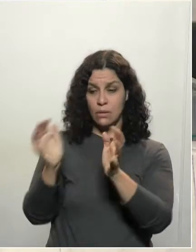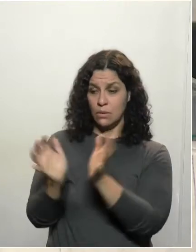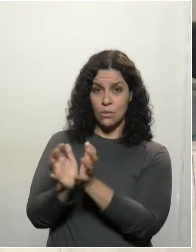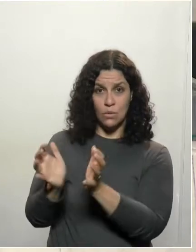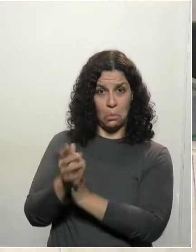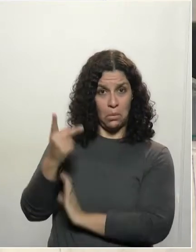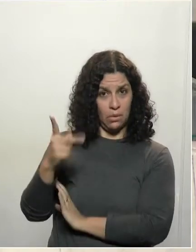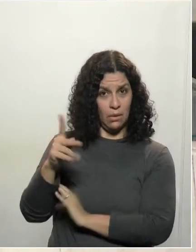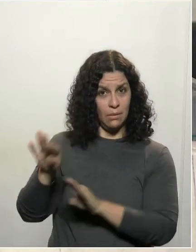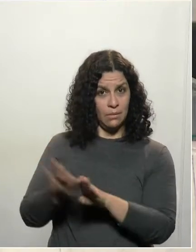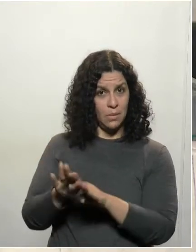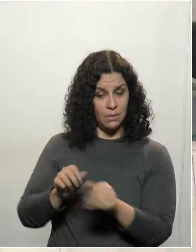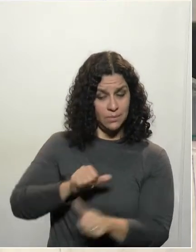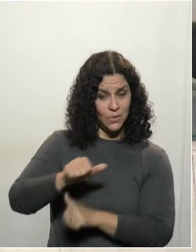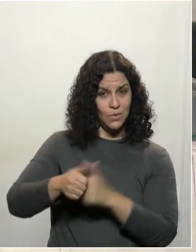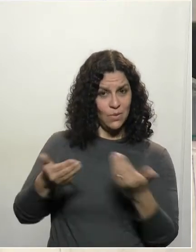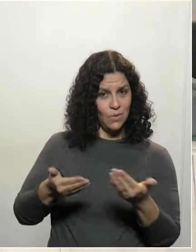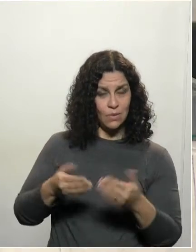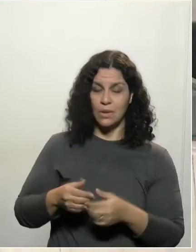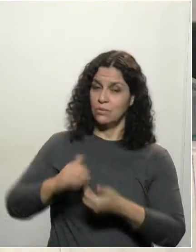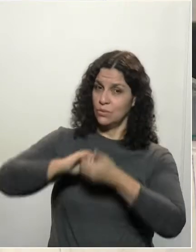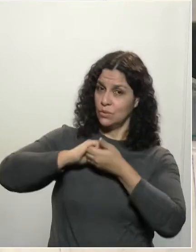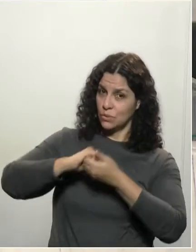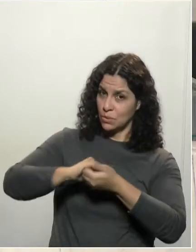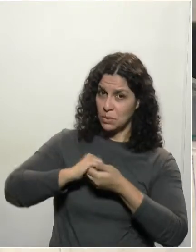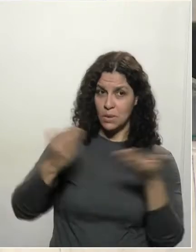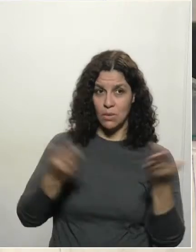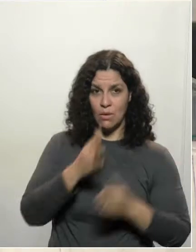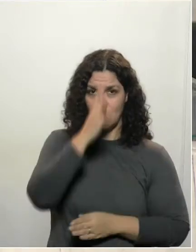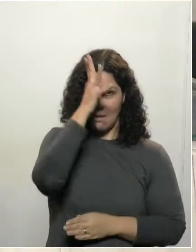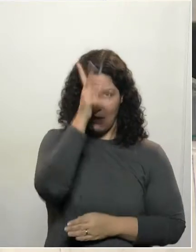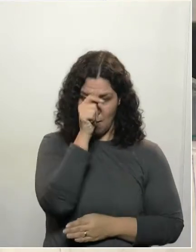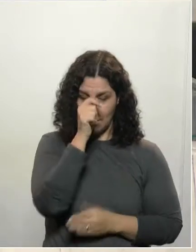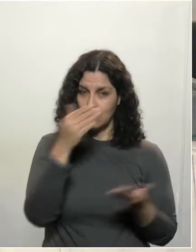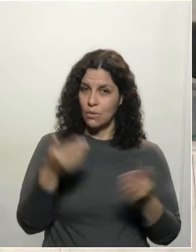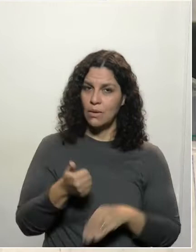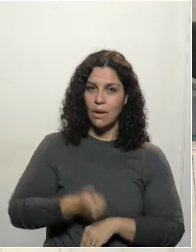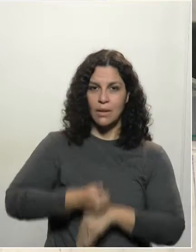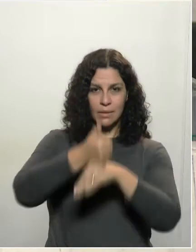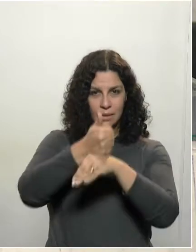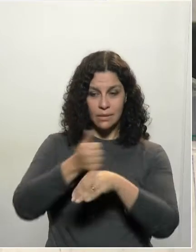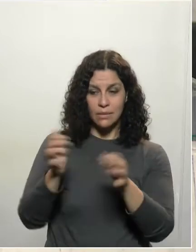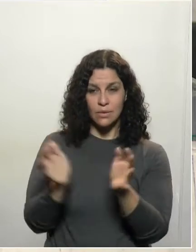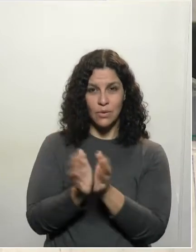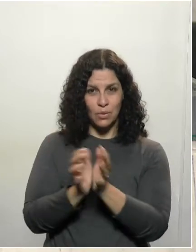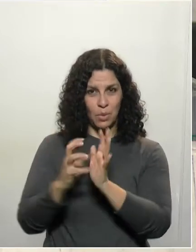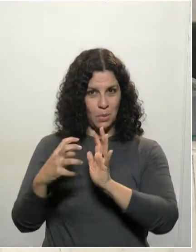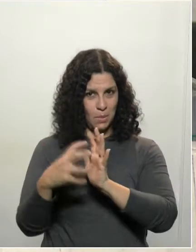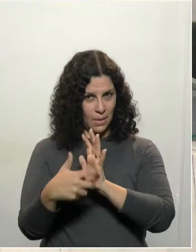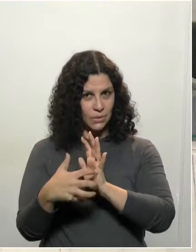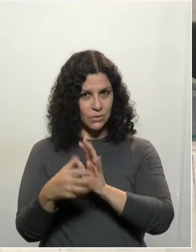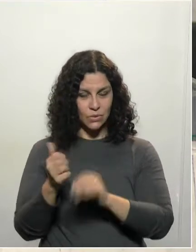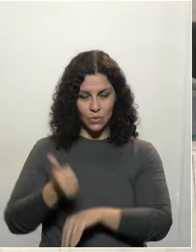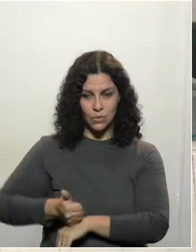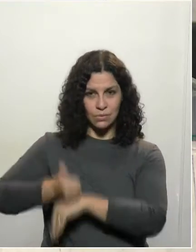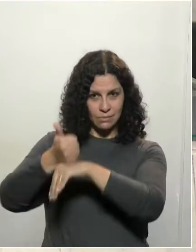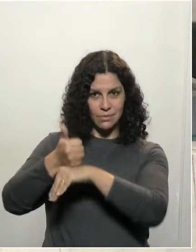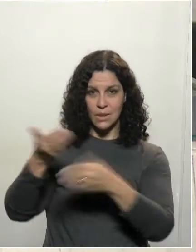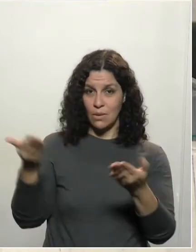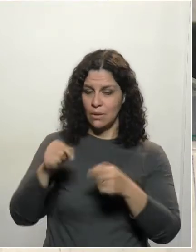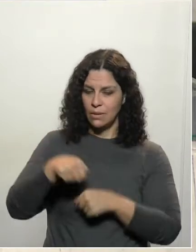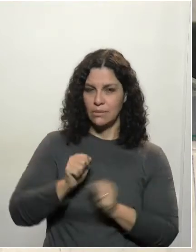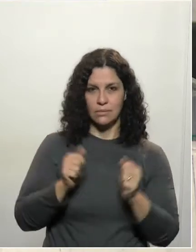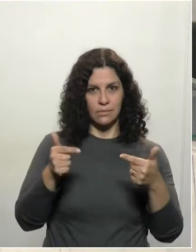bloco. Então, quero cumprimentá-lo, meu caro deputado Galo, pela ascensão à liderança do seu bloco aqui